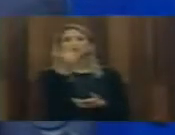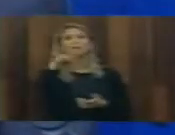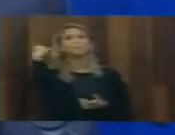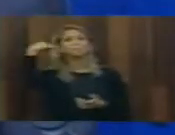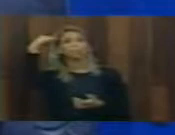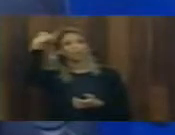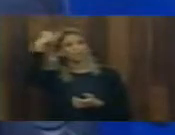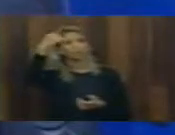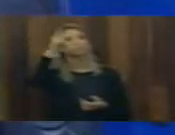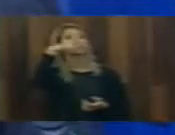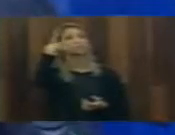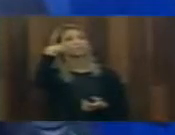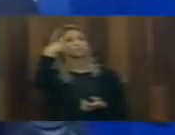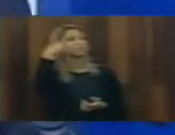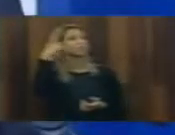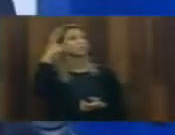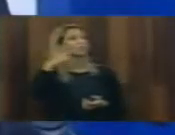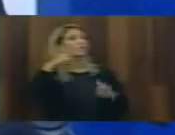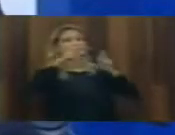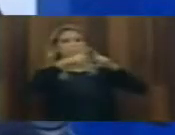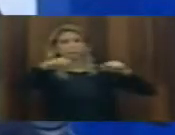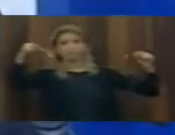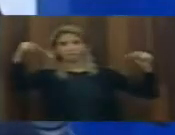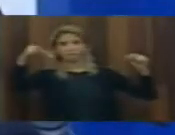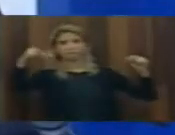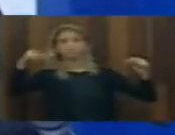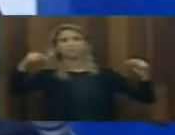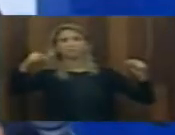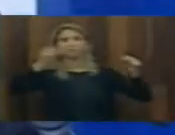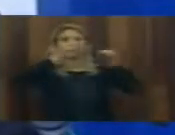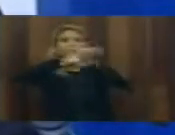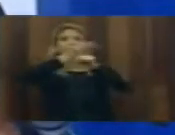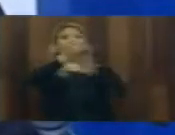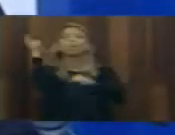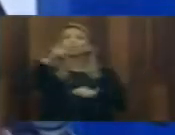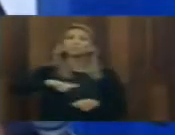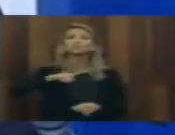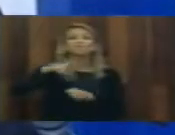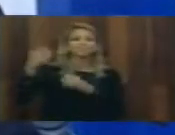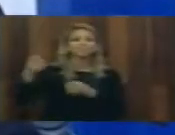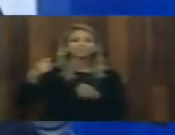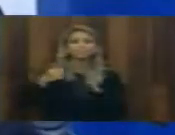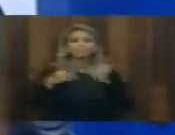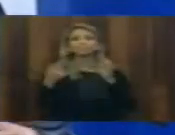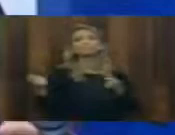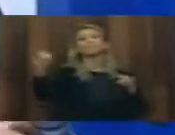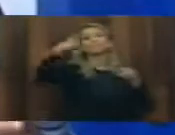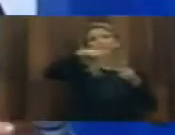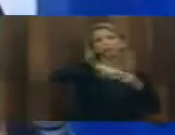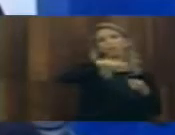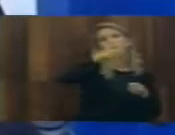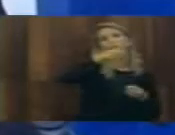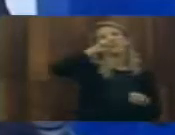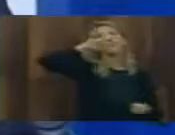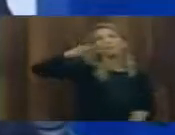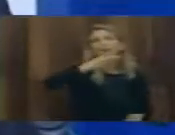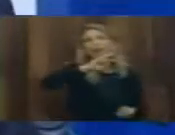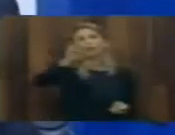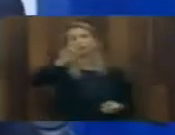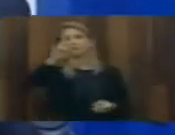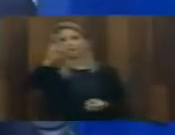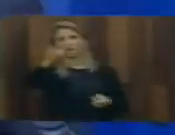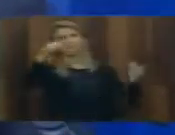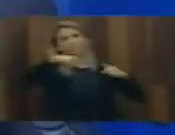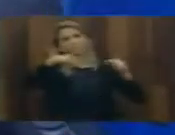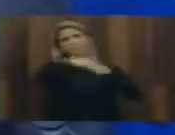um vereador em Brasília, Nenel, consiga trazer 1 milhão e 600 mil reais para a cidade